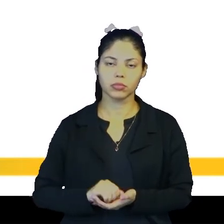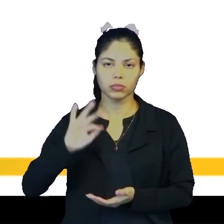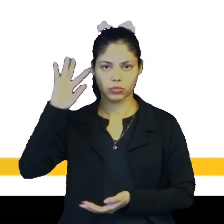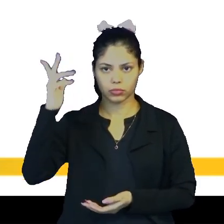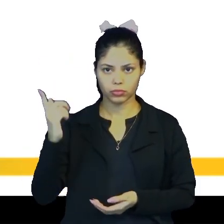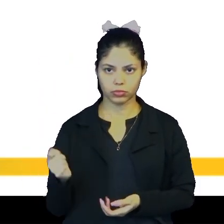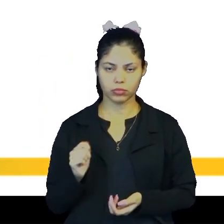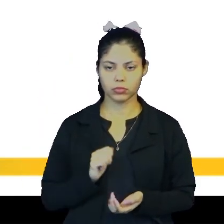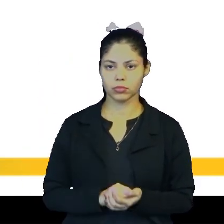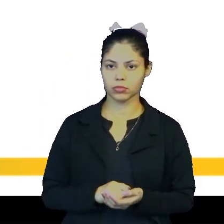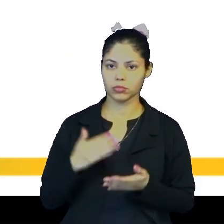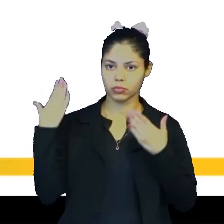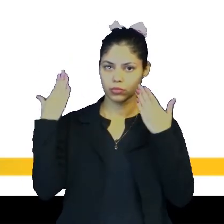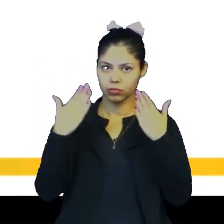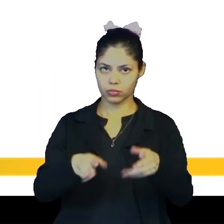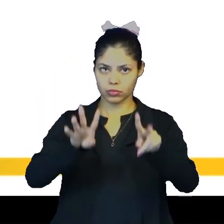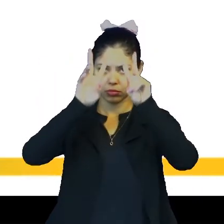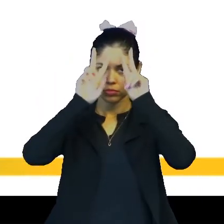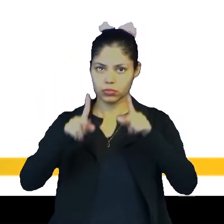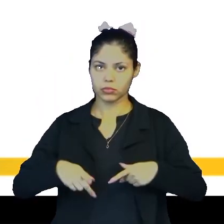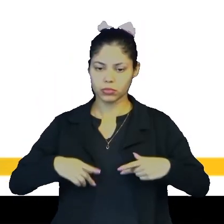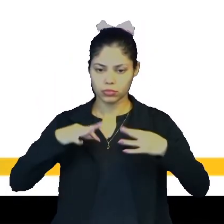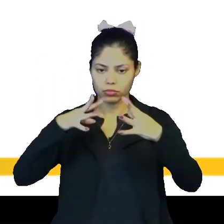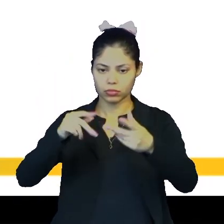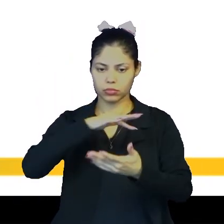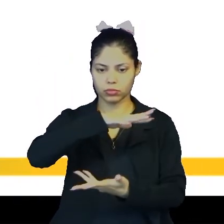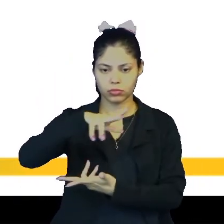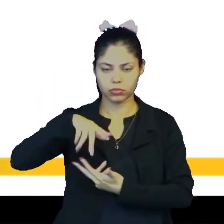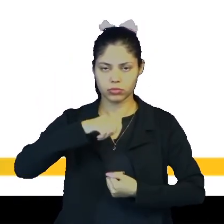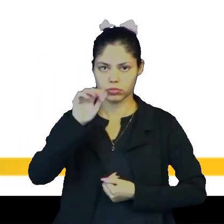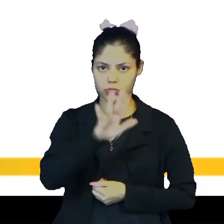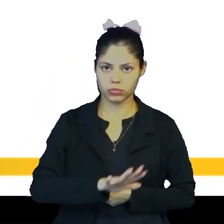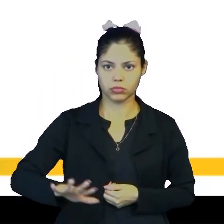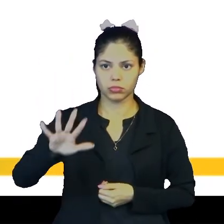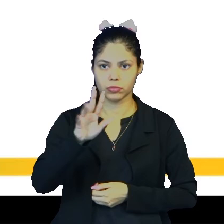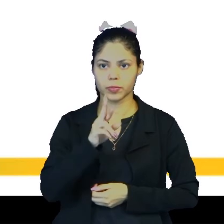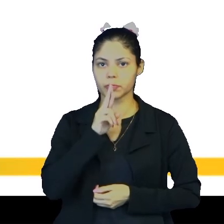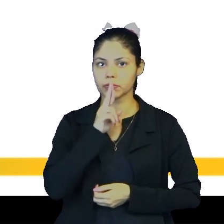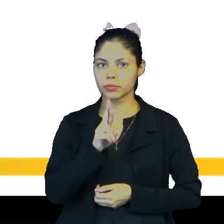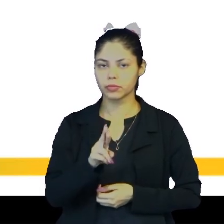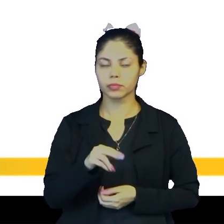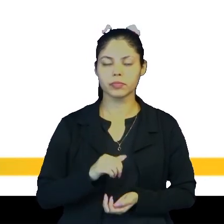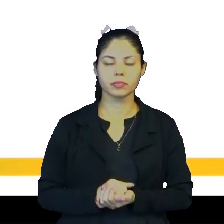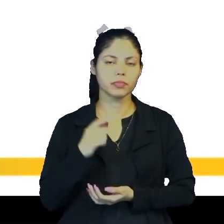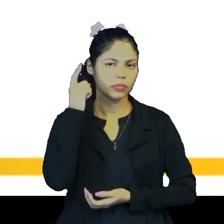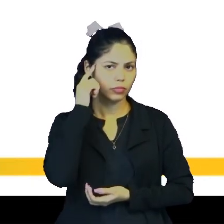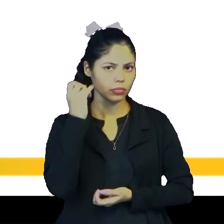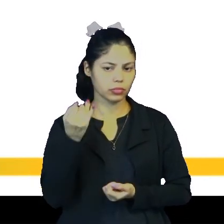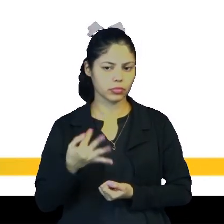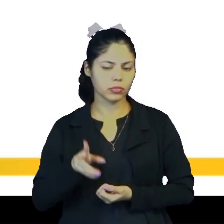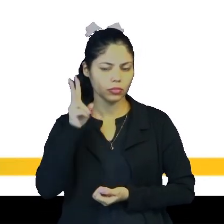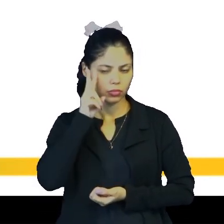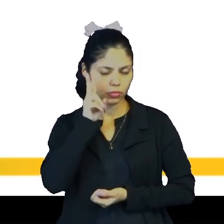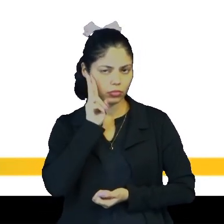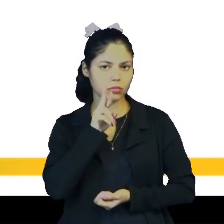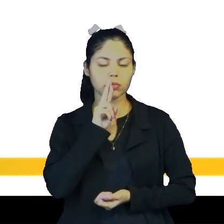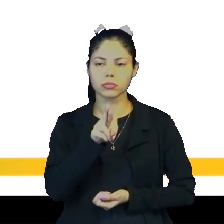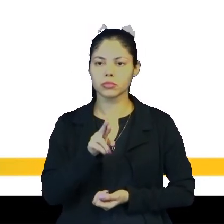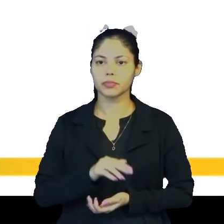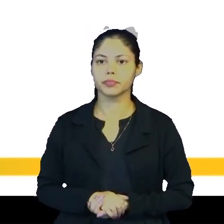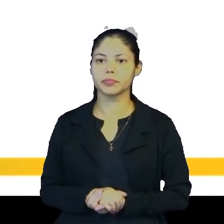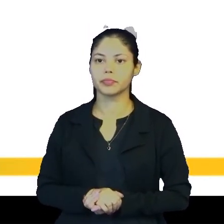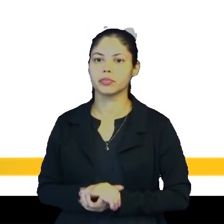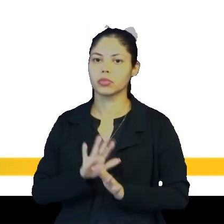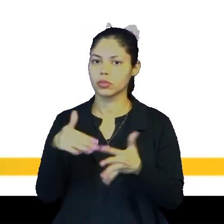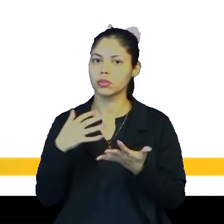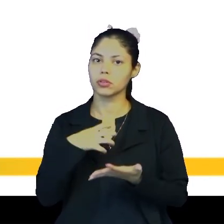A África é o destino de toda a humanidade. Vamos lá, recorde o que foi explicado durante a nossa aula.